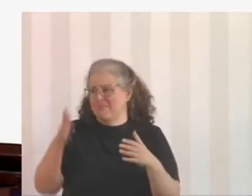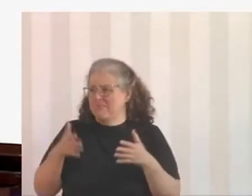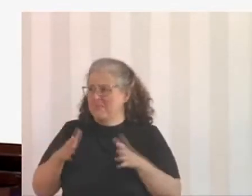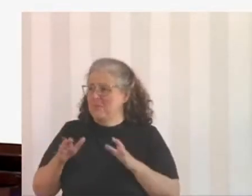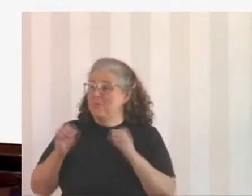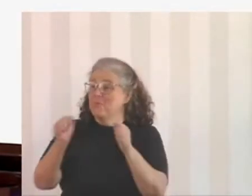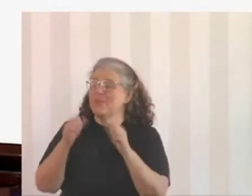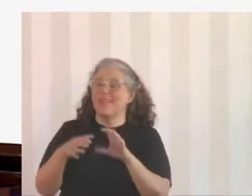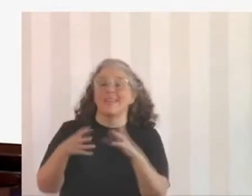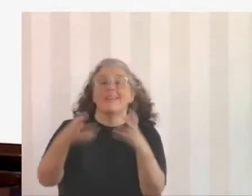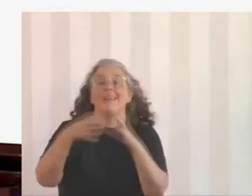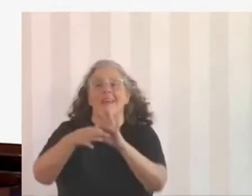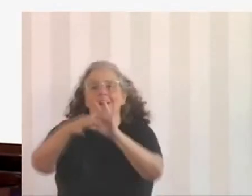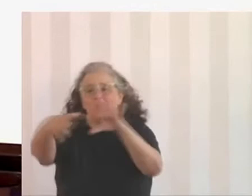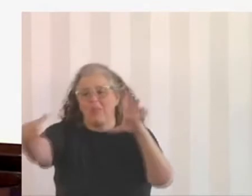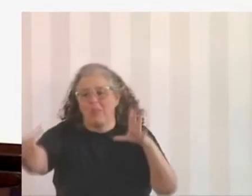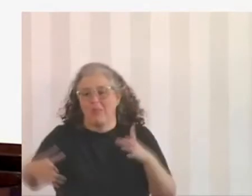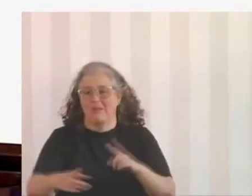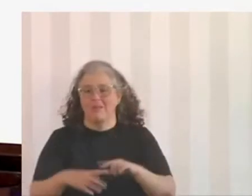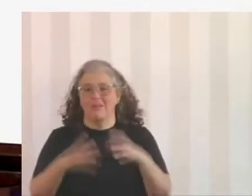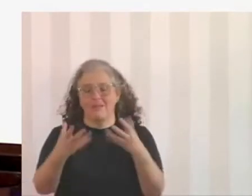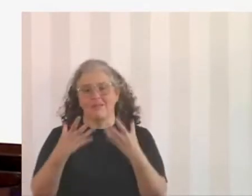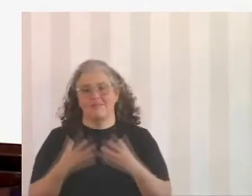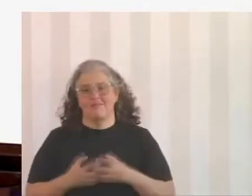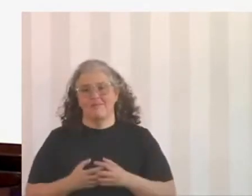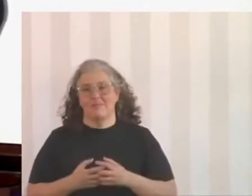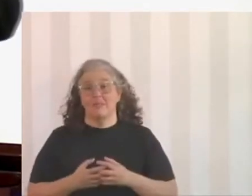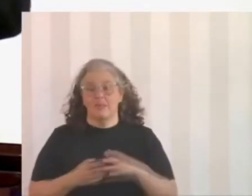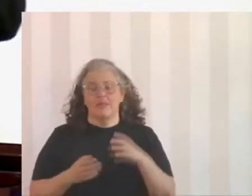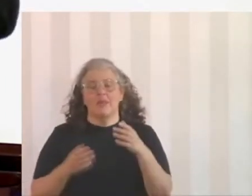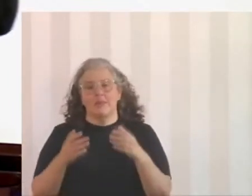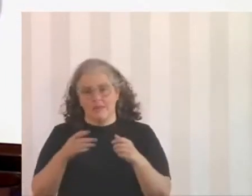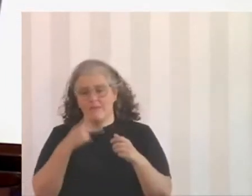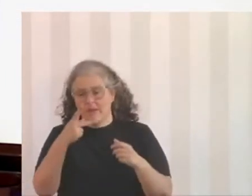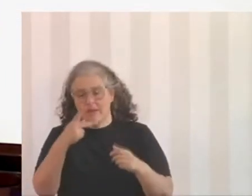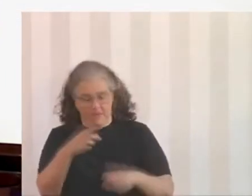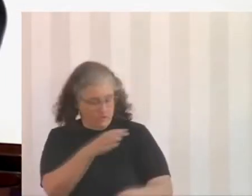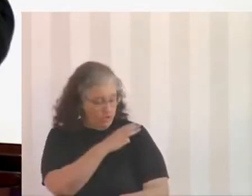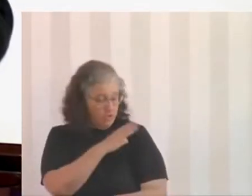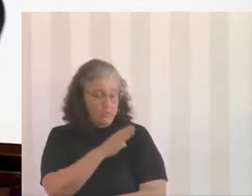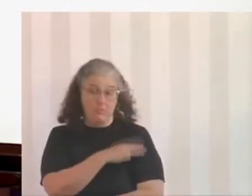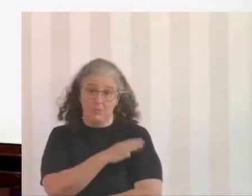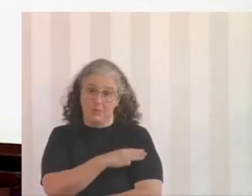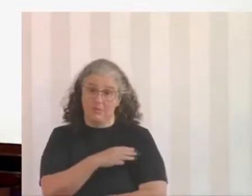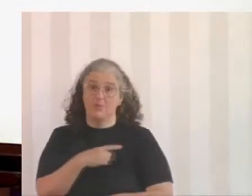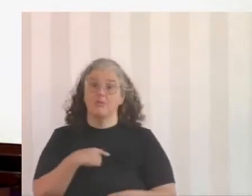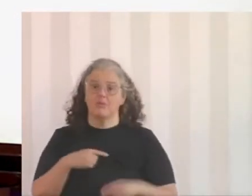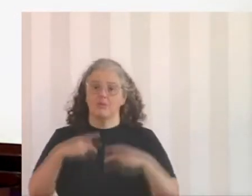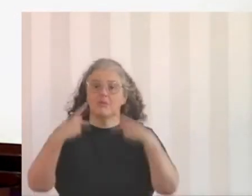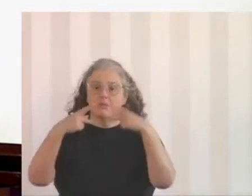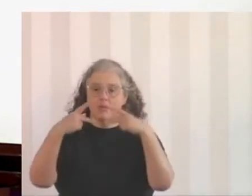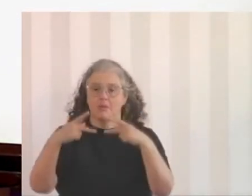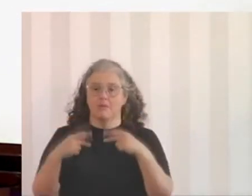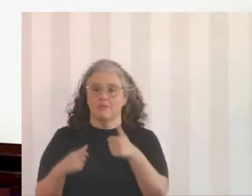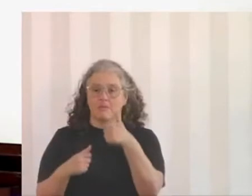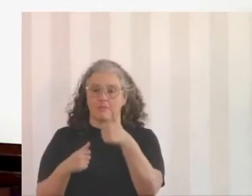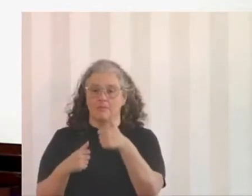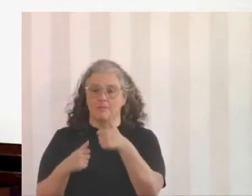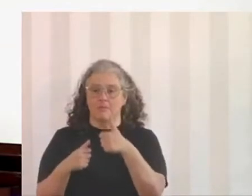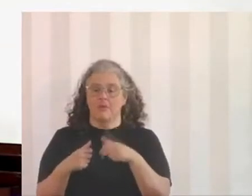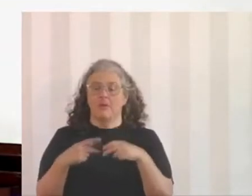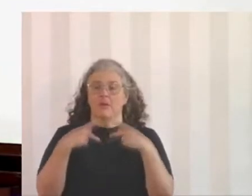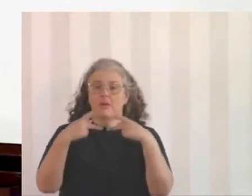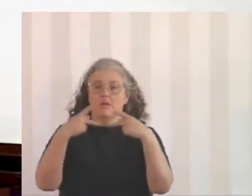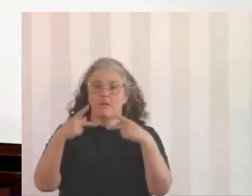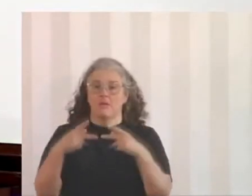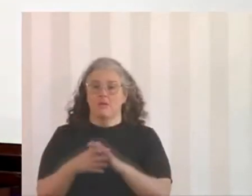suscitar tribulação às minhas cadeias. Ele está falando aqui de membros que estavam pregando por inveja, porque eles estavam invejando